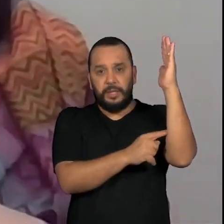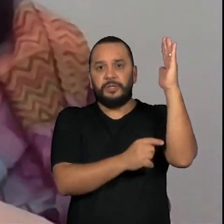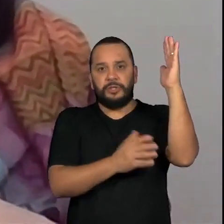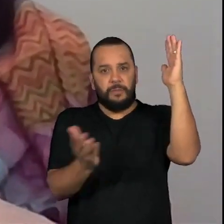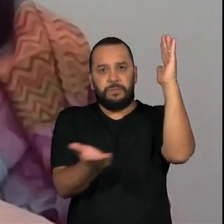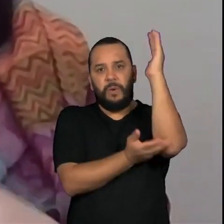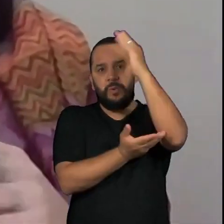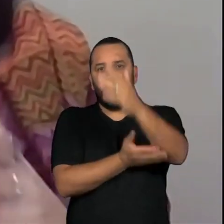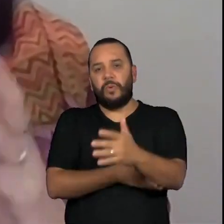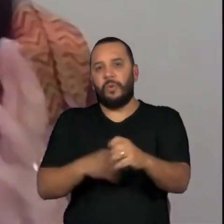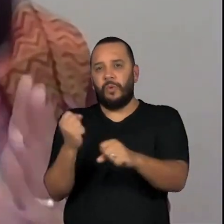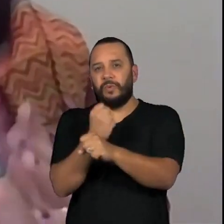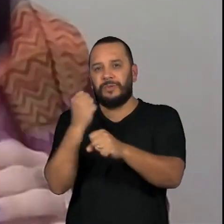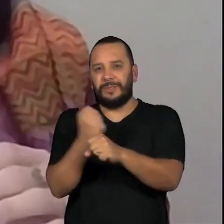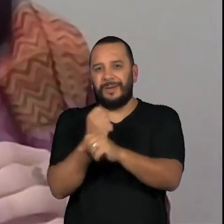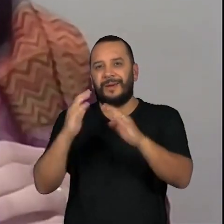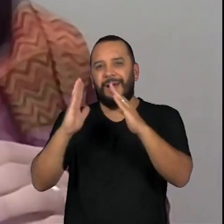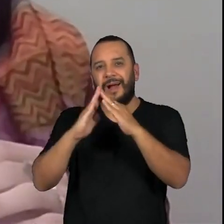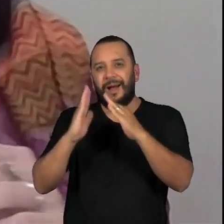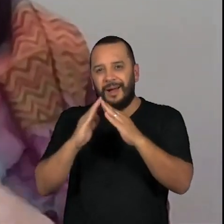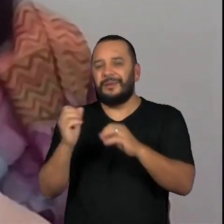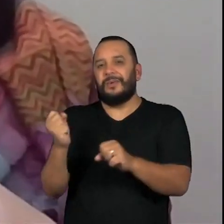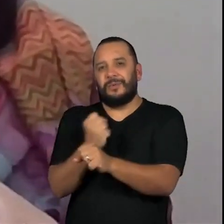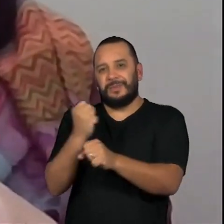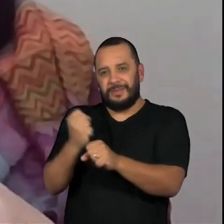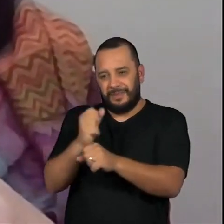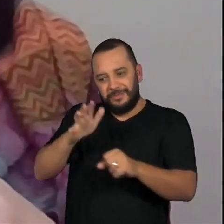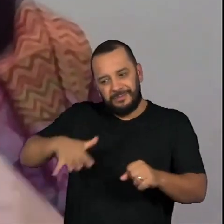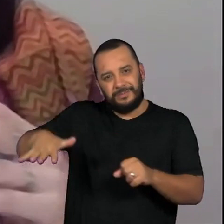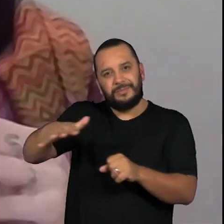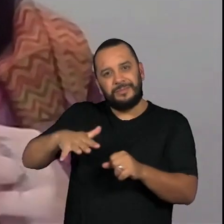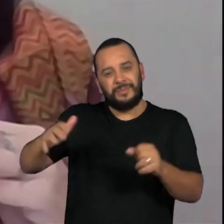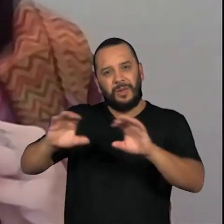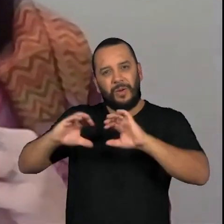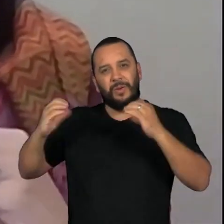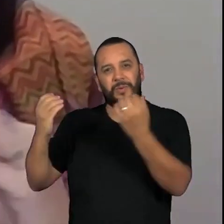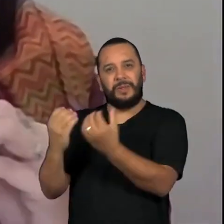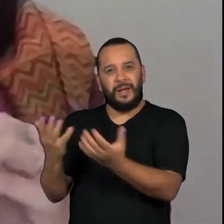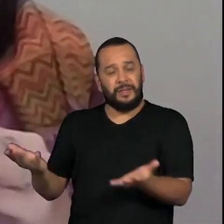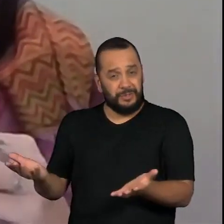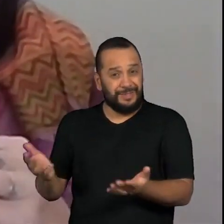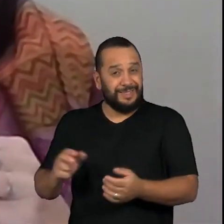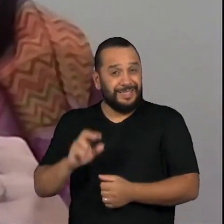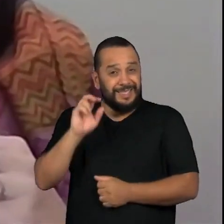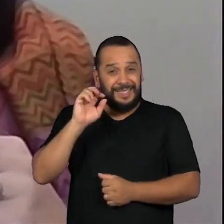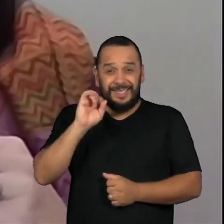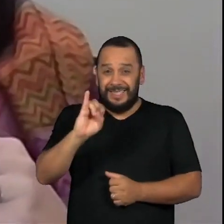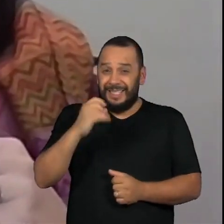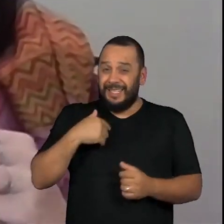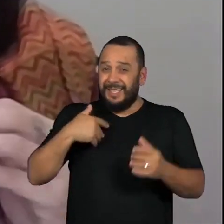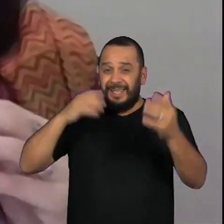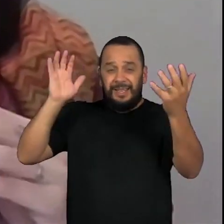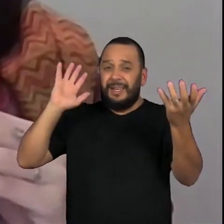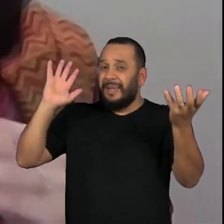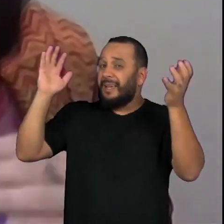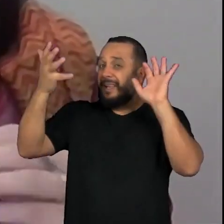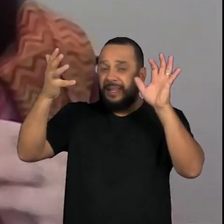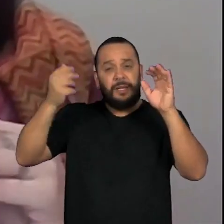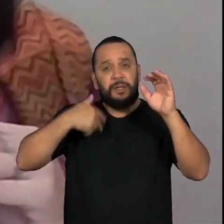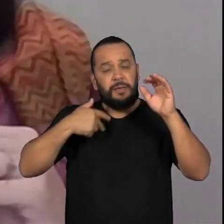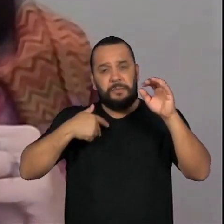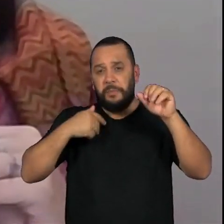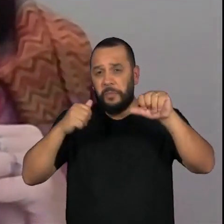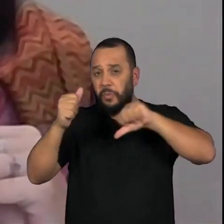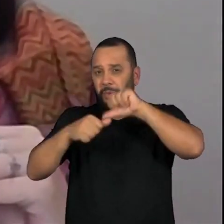construção dessas comunidades locais, e como então que as mudanças climáticas podem afetar o tipo